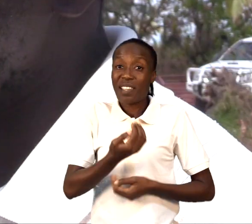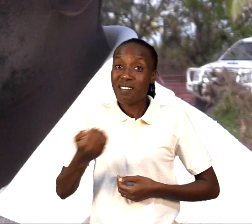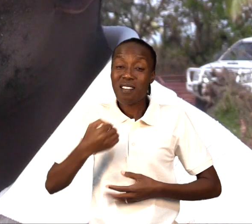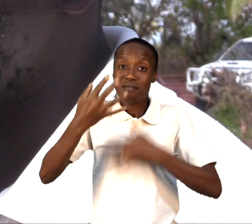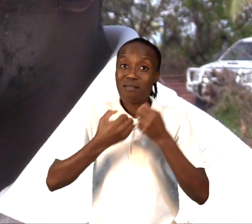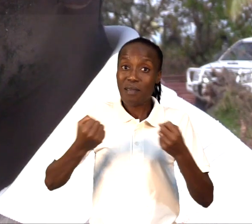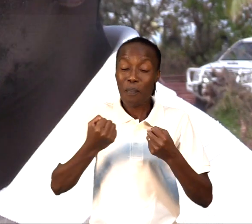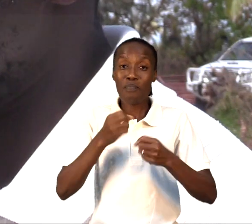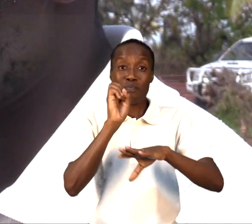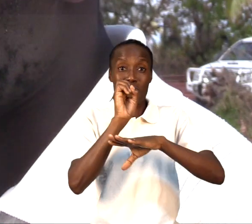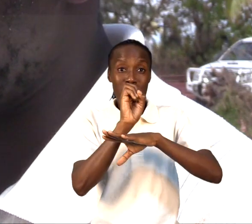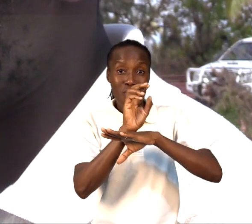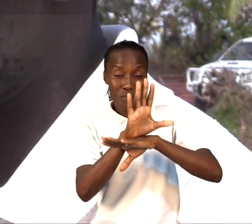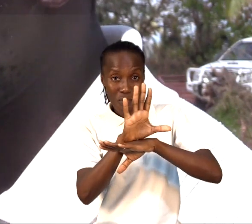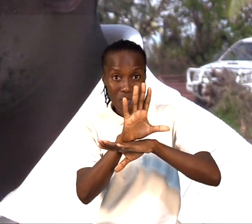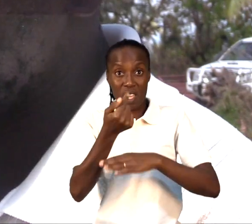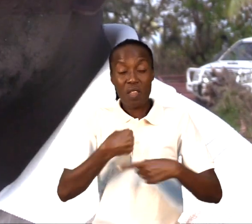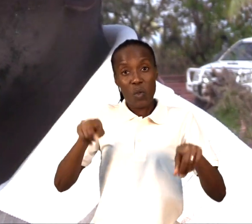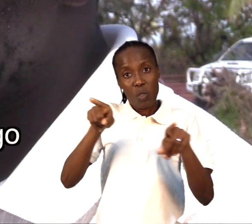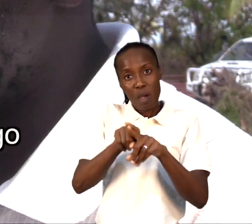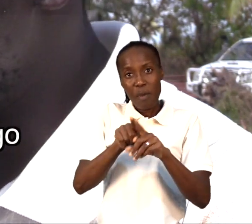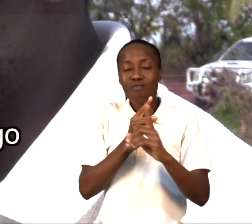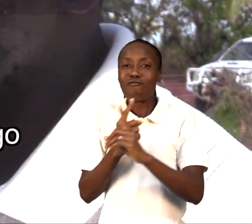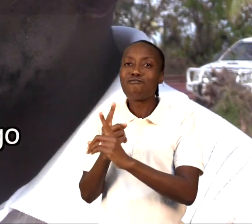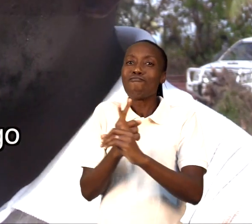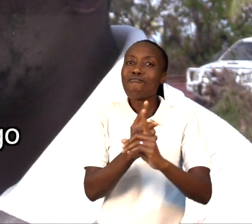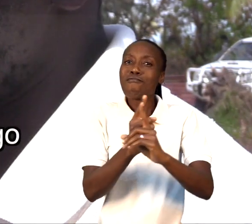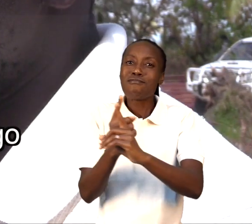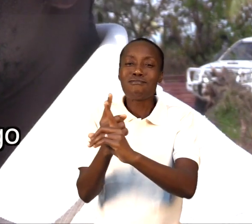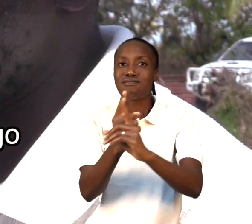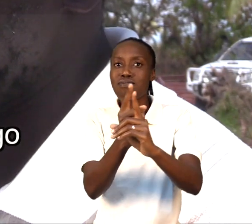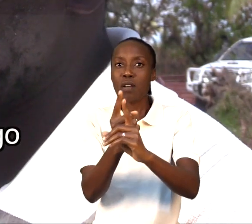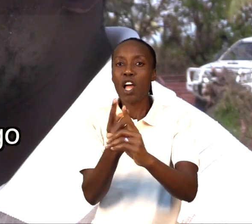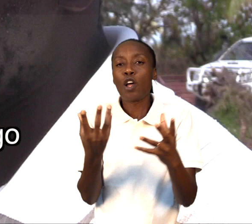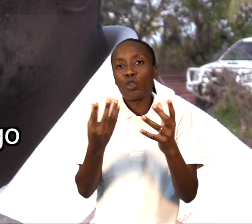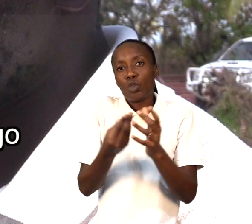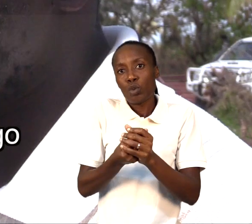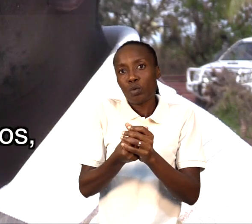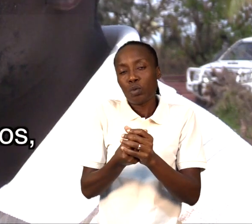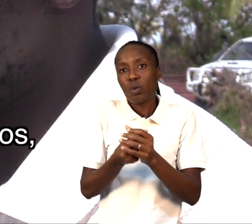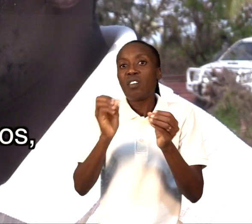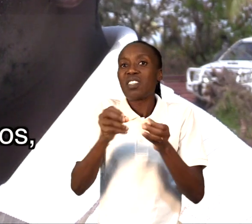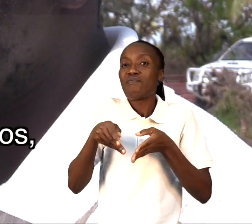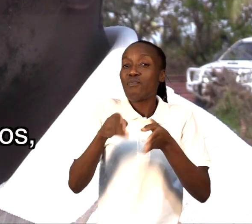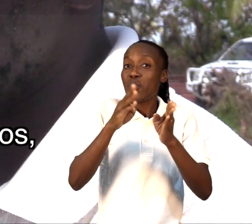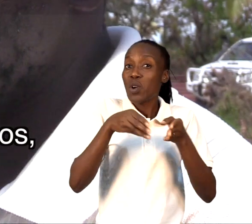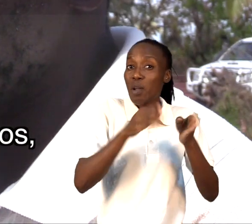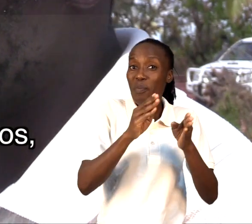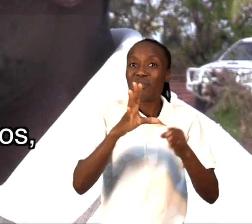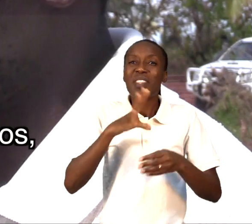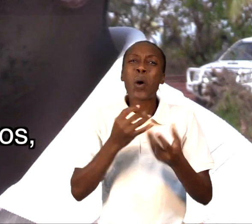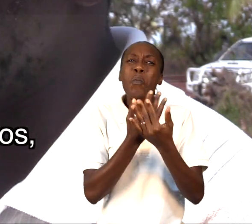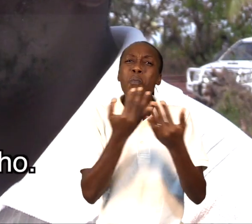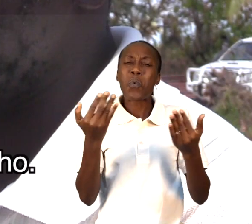com a lanterna por frente, eu também estava pelo meio, a dirigir esse grupo que estava comigo aqui pelo caminho. Então, encontramos